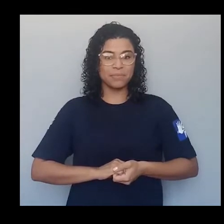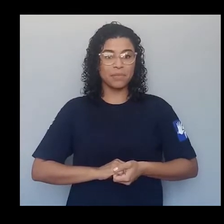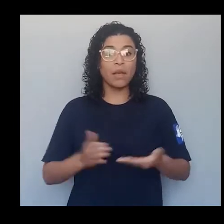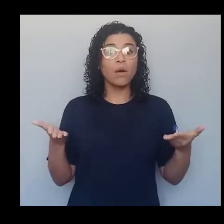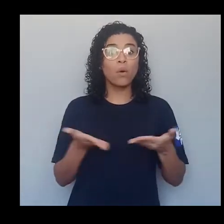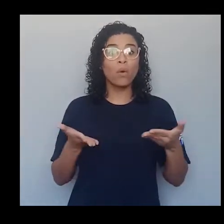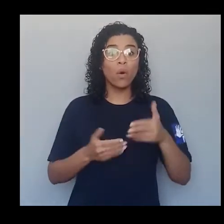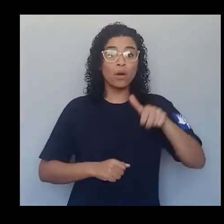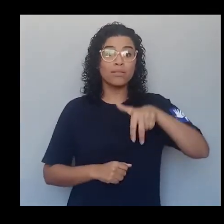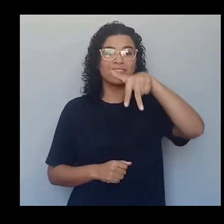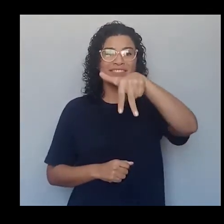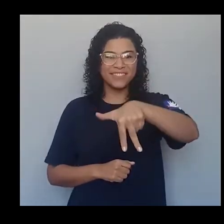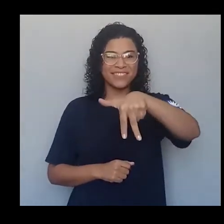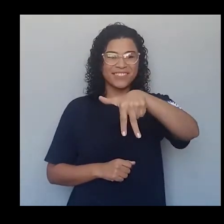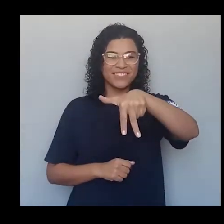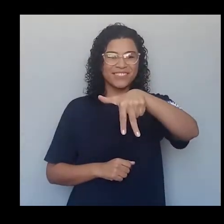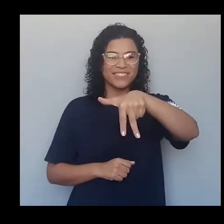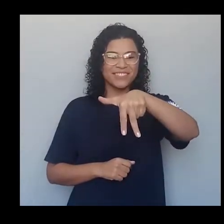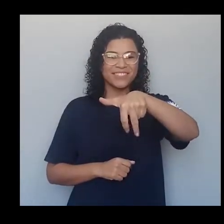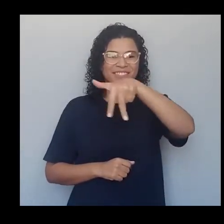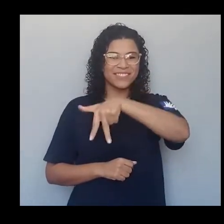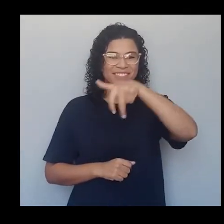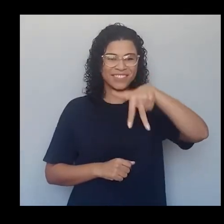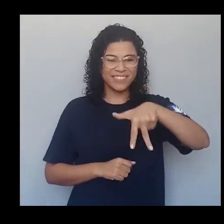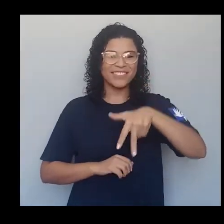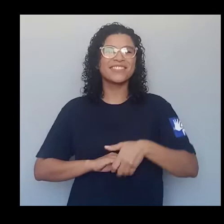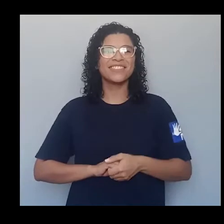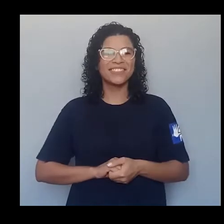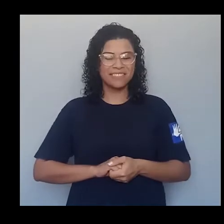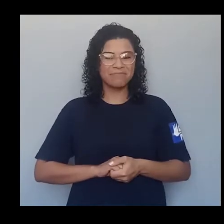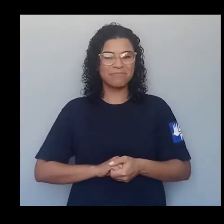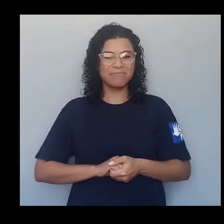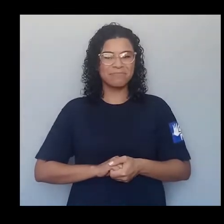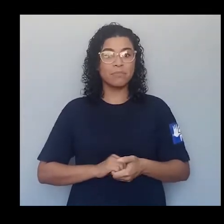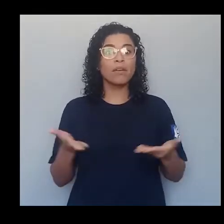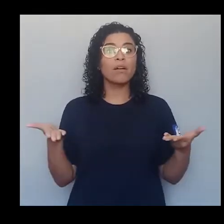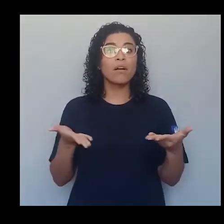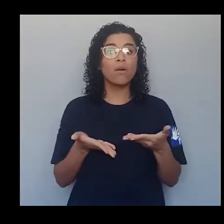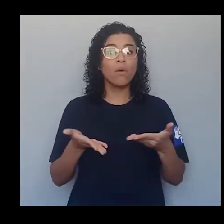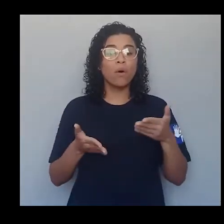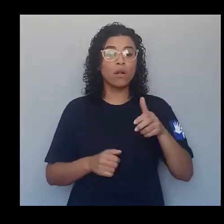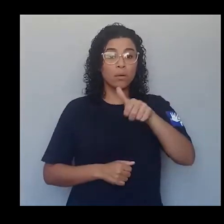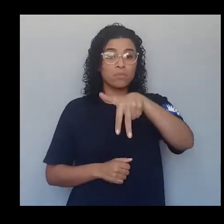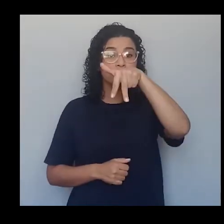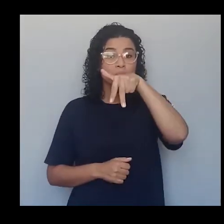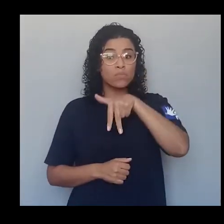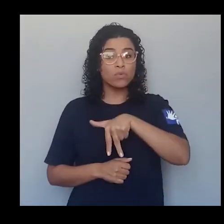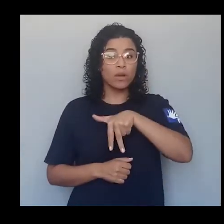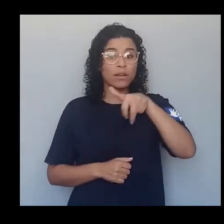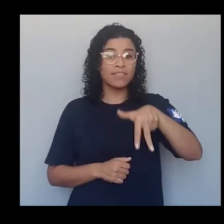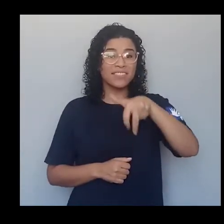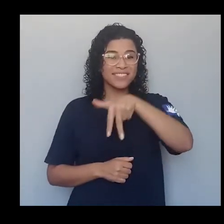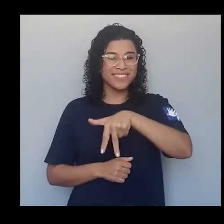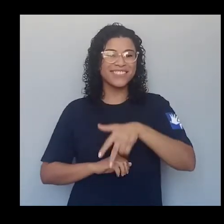E agora pule para a frente e para a direita ao mesmo tempo. E agora pule para trás e para